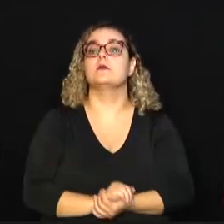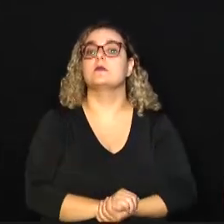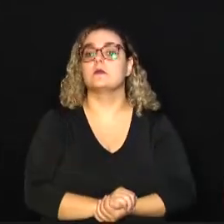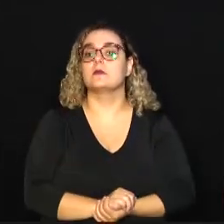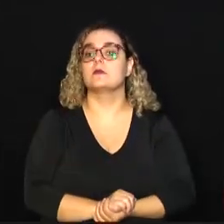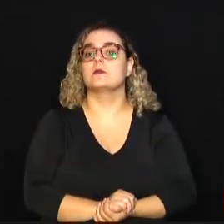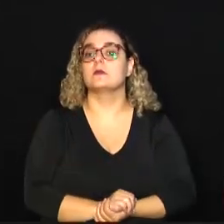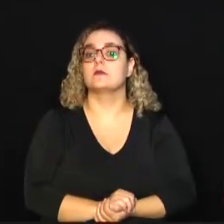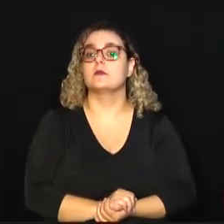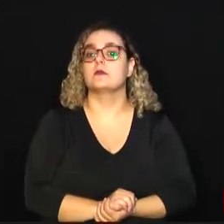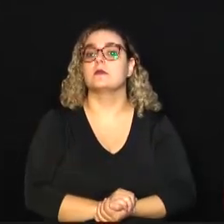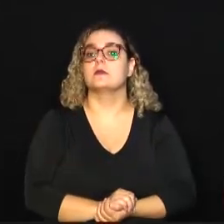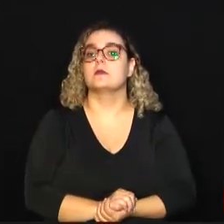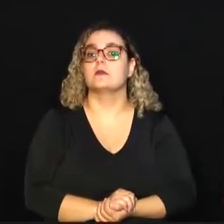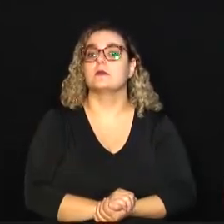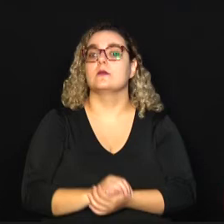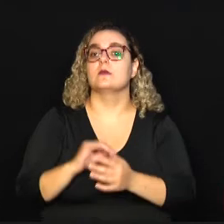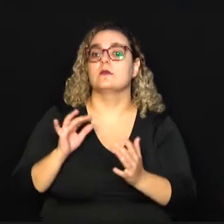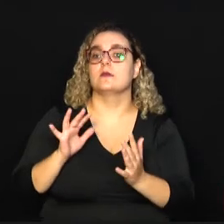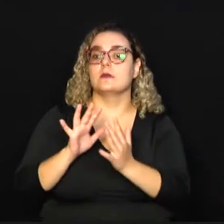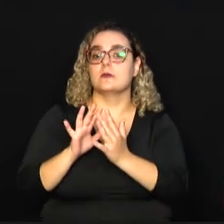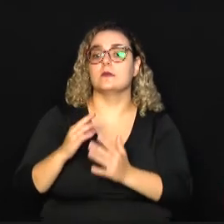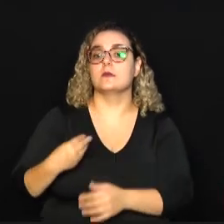A Frente pela Vida